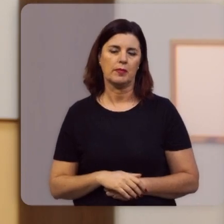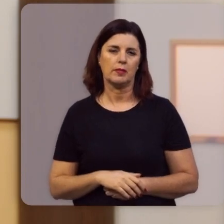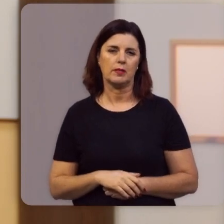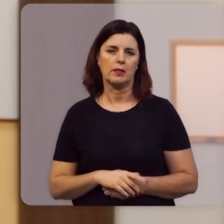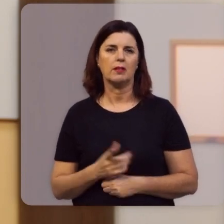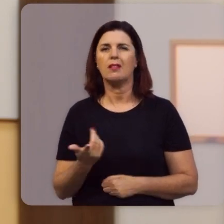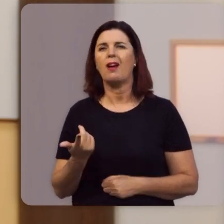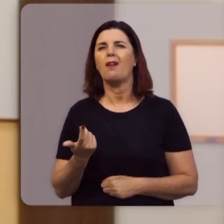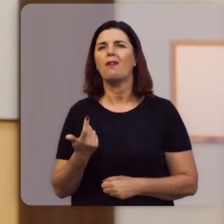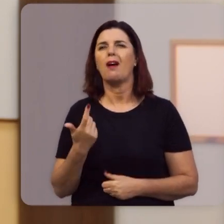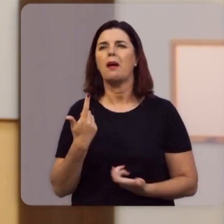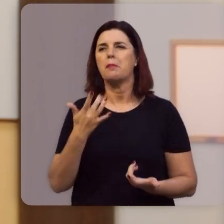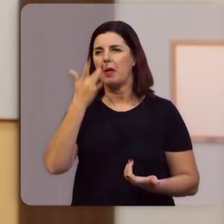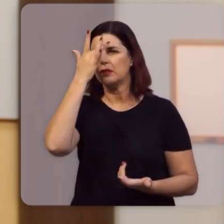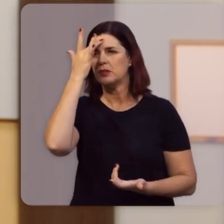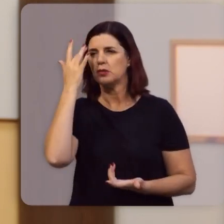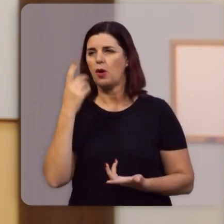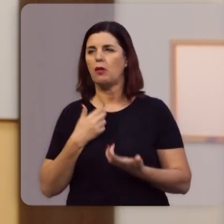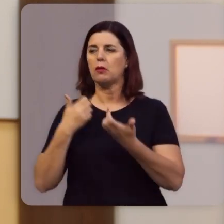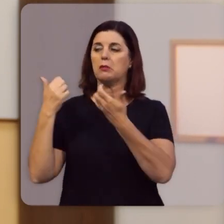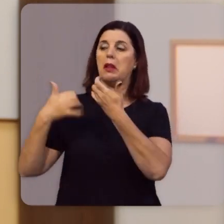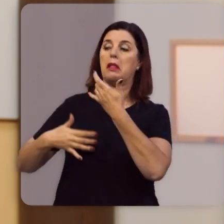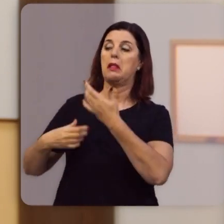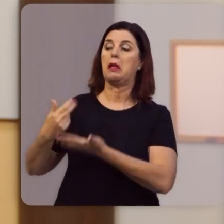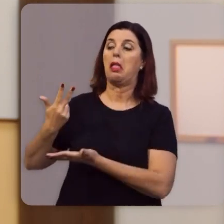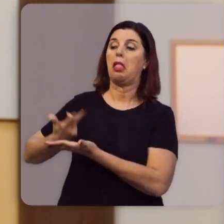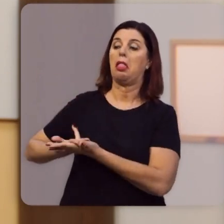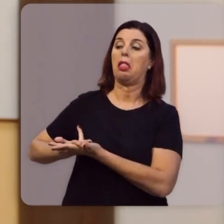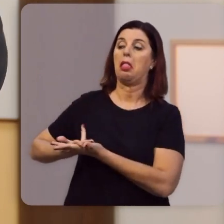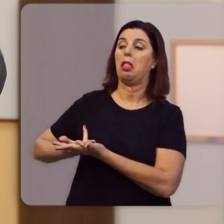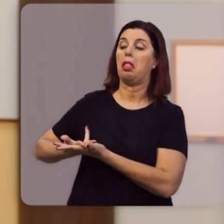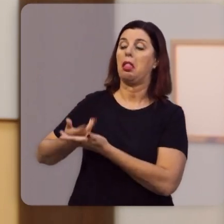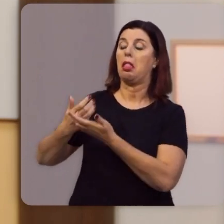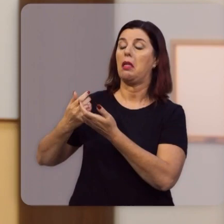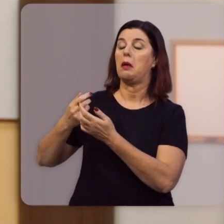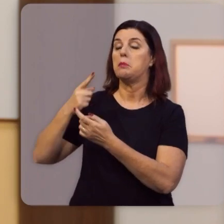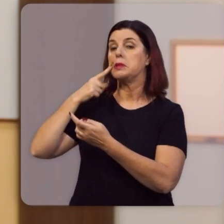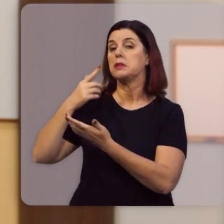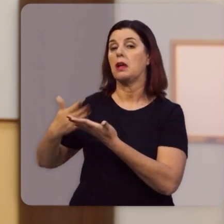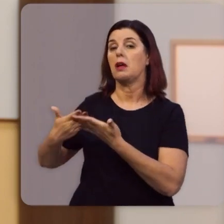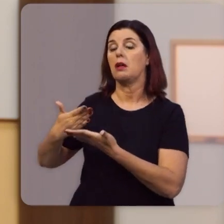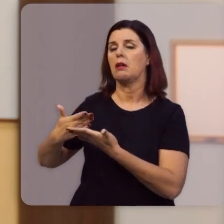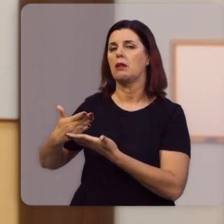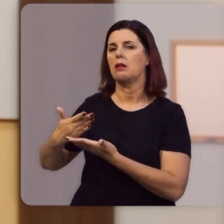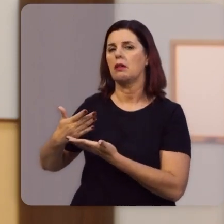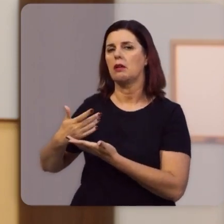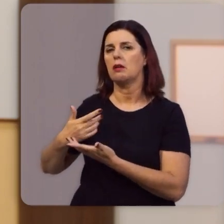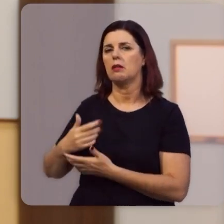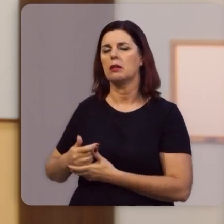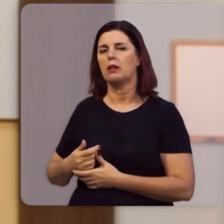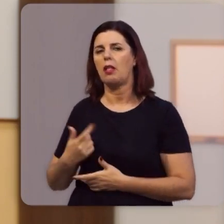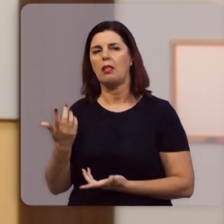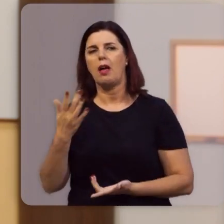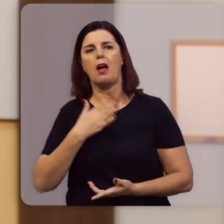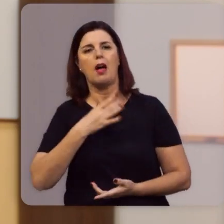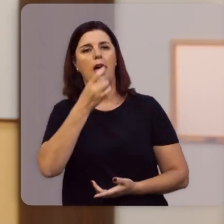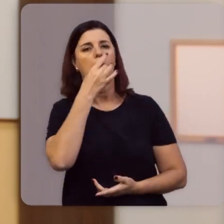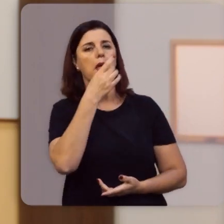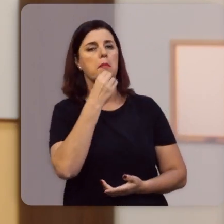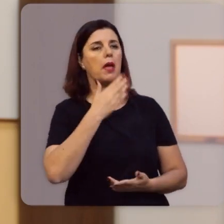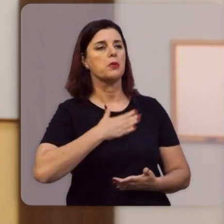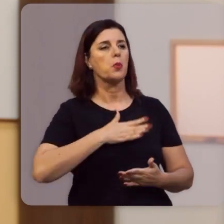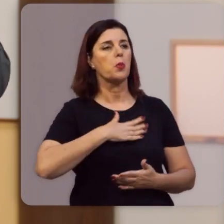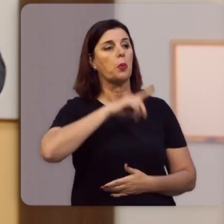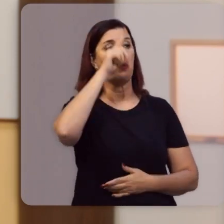Não há divã de psicanalista que pode aliviar sua consciência atormentada pelo pecado. Não há calmante que